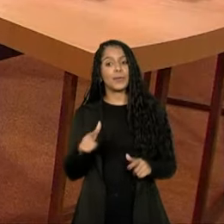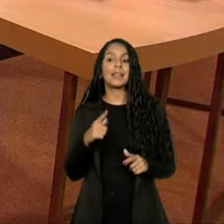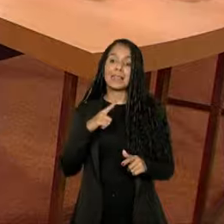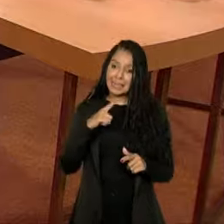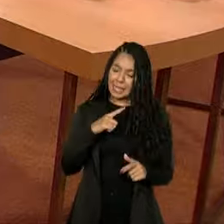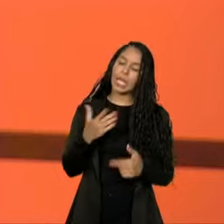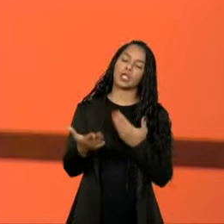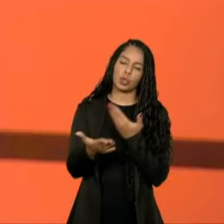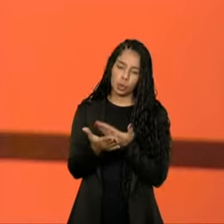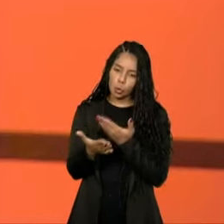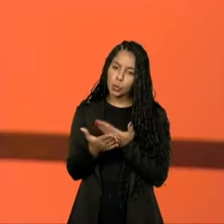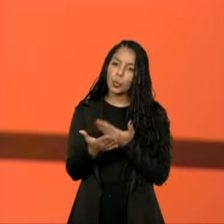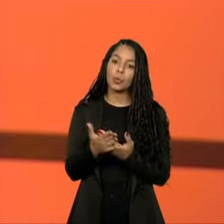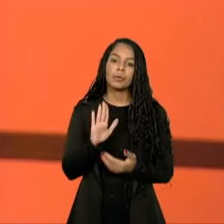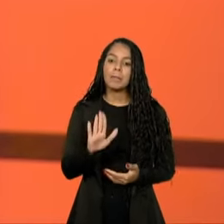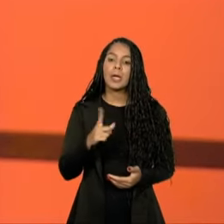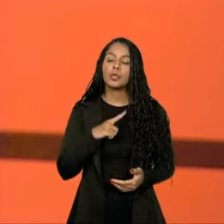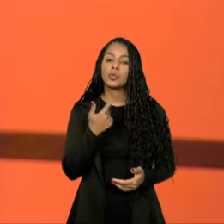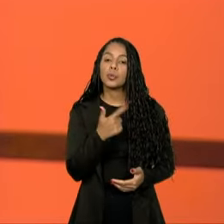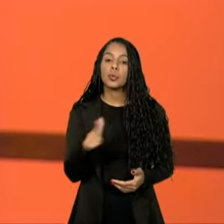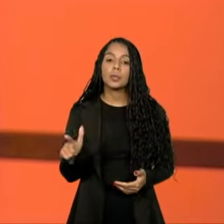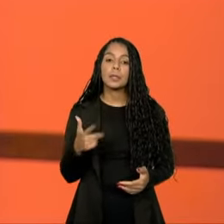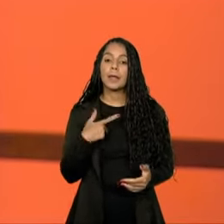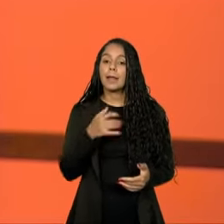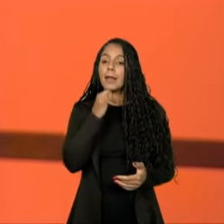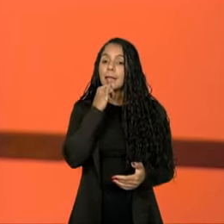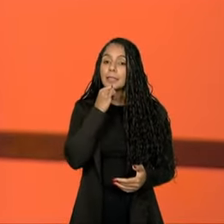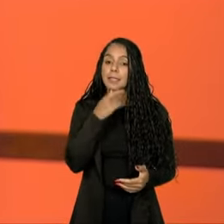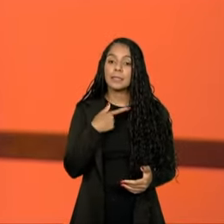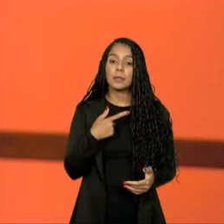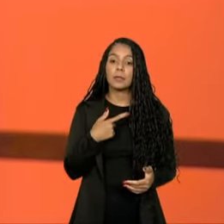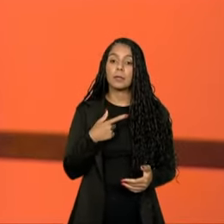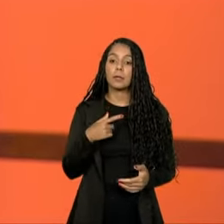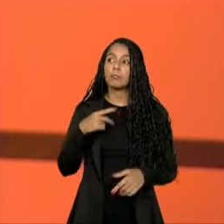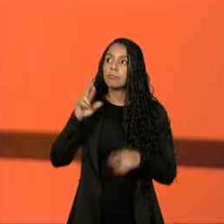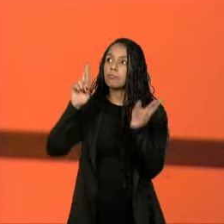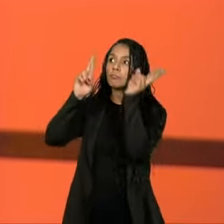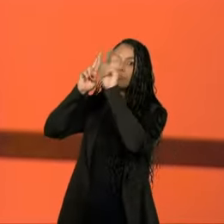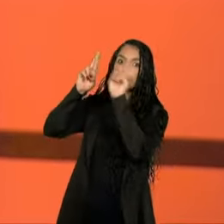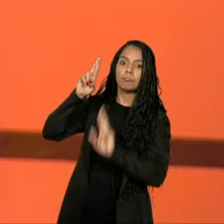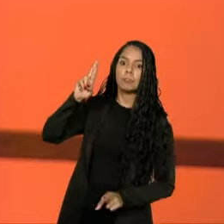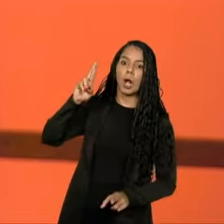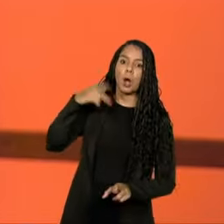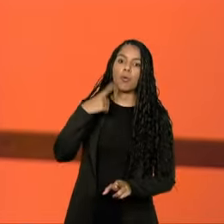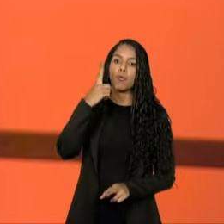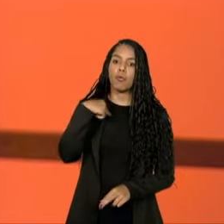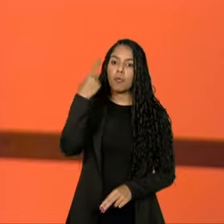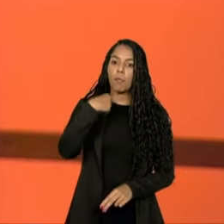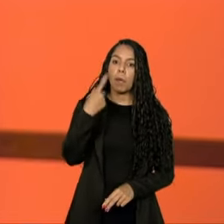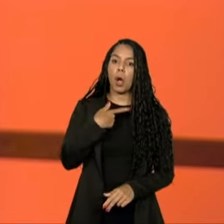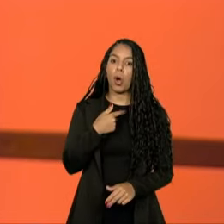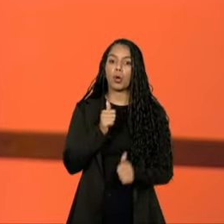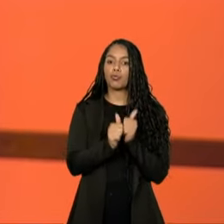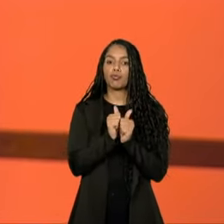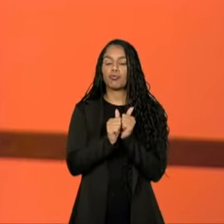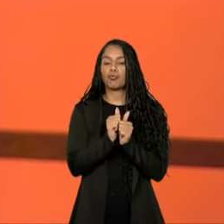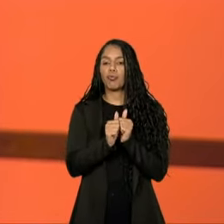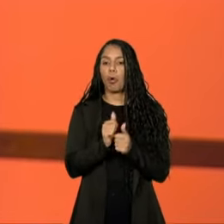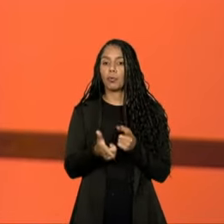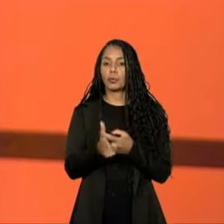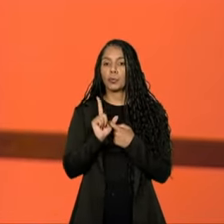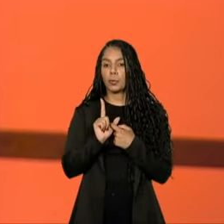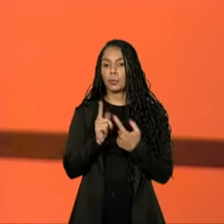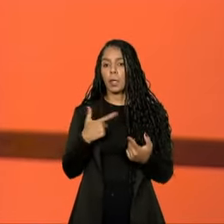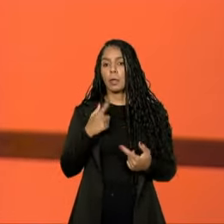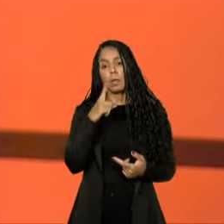preparo estudo, muito, mas não tem, acabou, deu um raio, começou raio, vai ficar uma hora o jogo suspenso, você tem que ficar uma